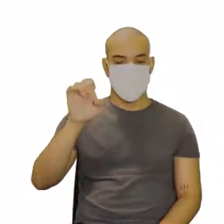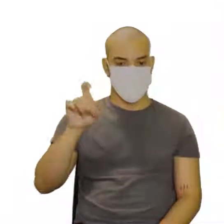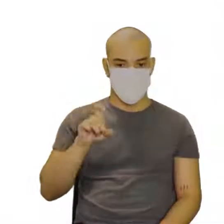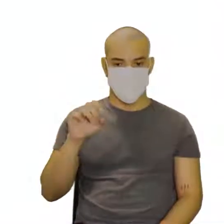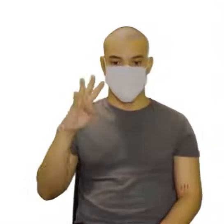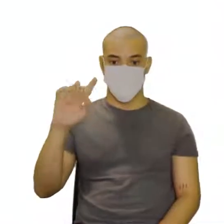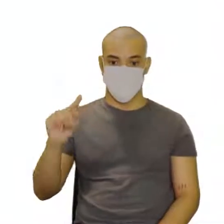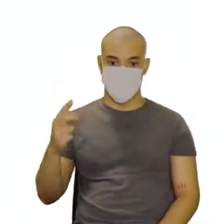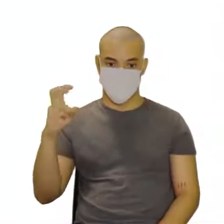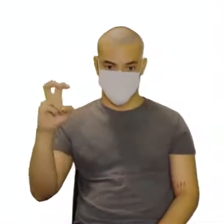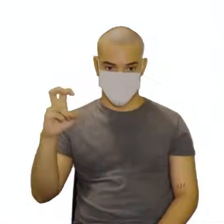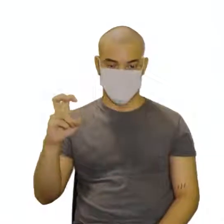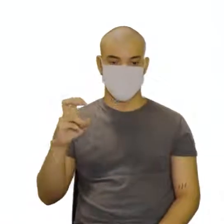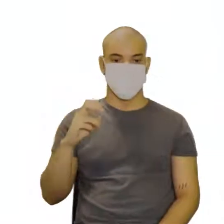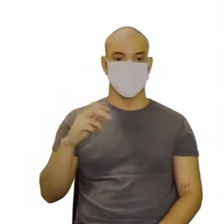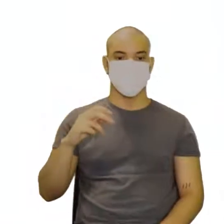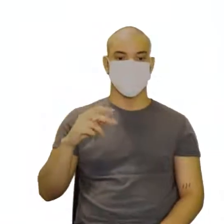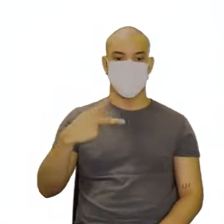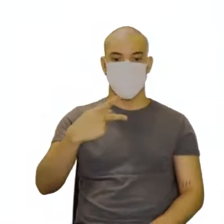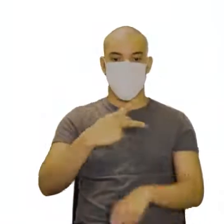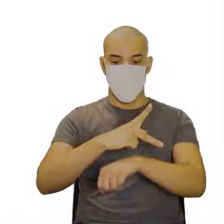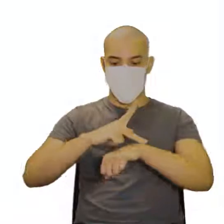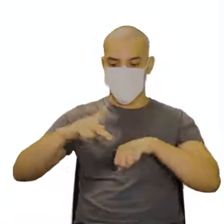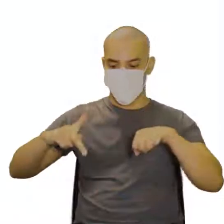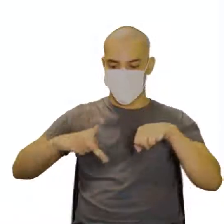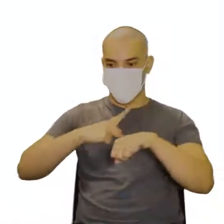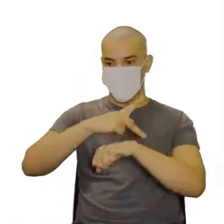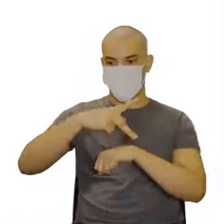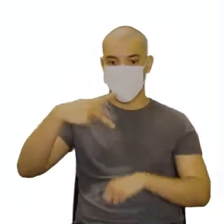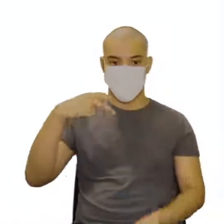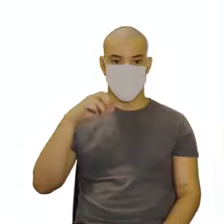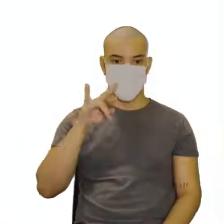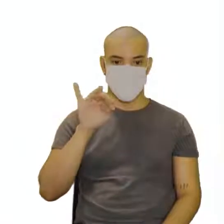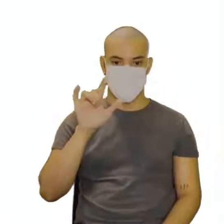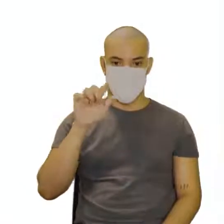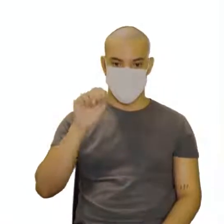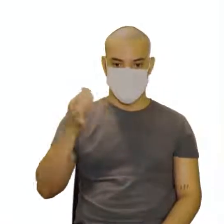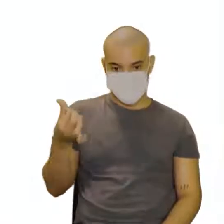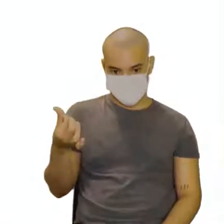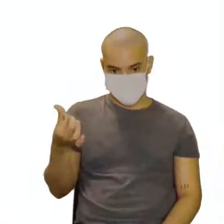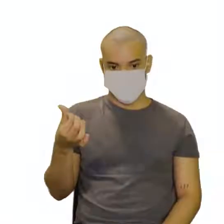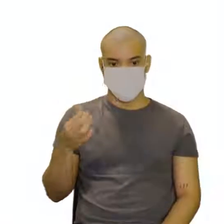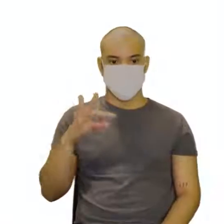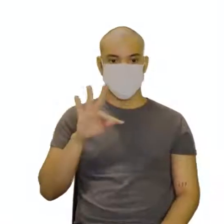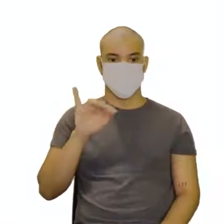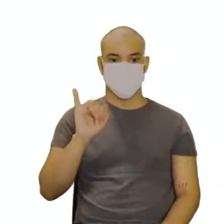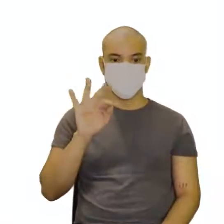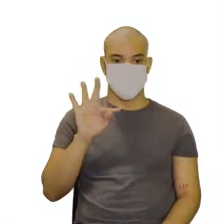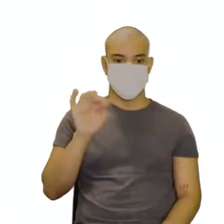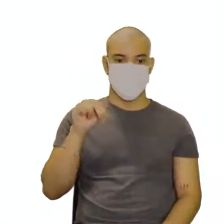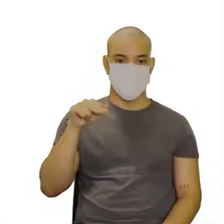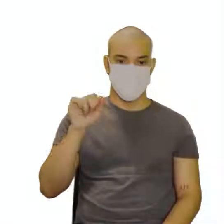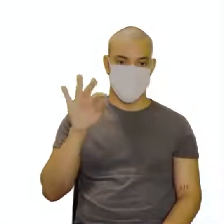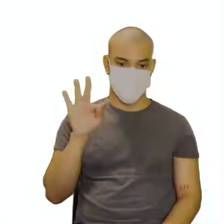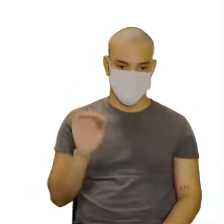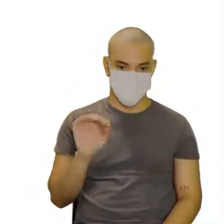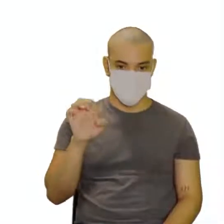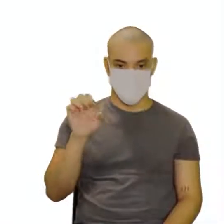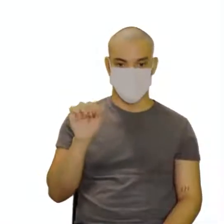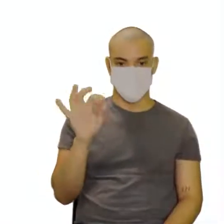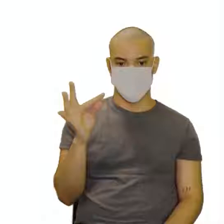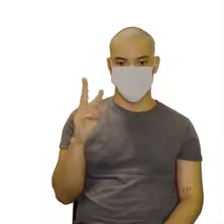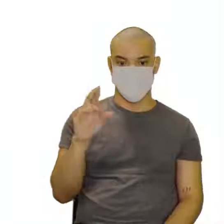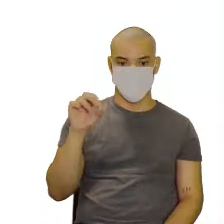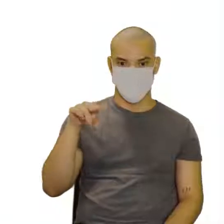para 4,5. Na porcelana, aumenta para 6. E no titanato de estrôncio,